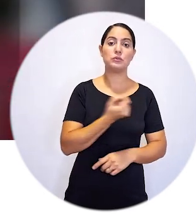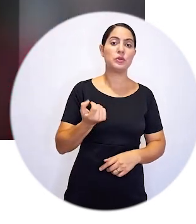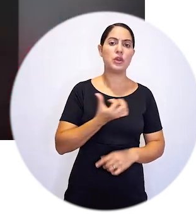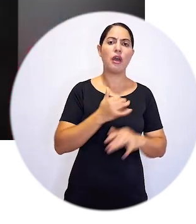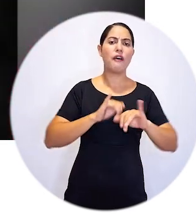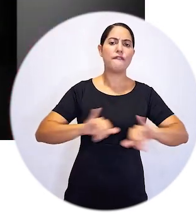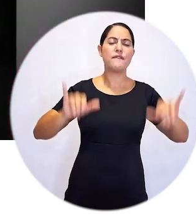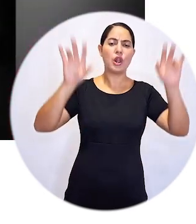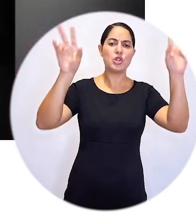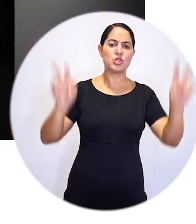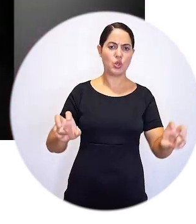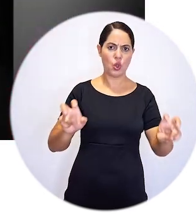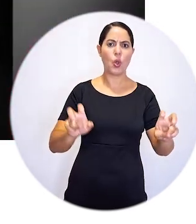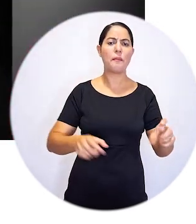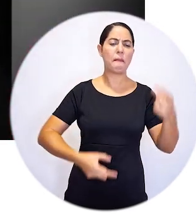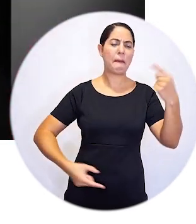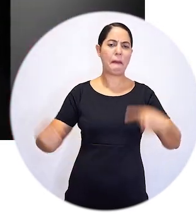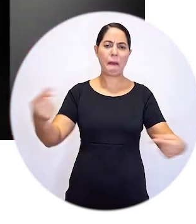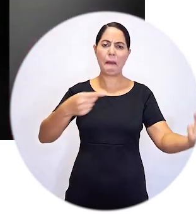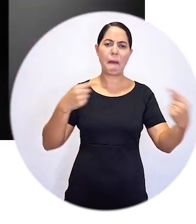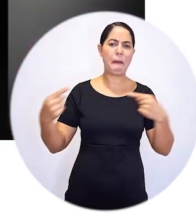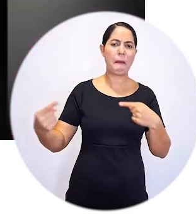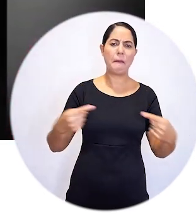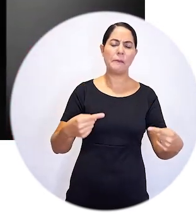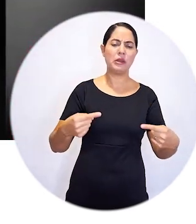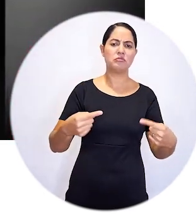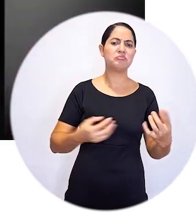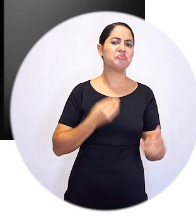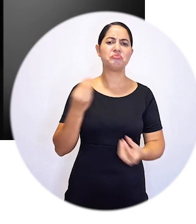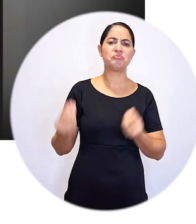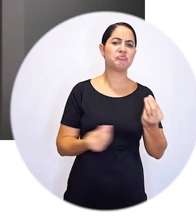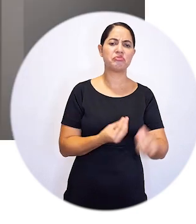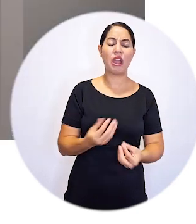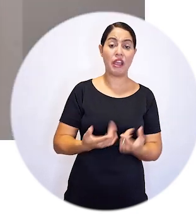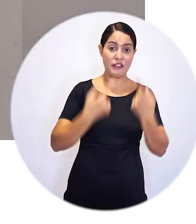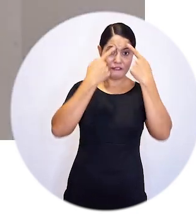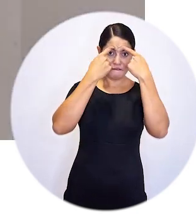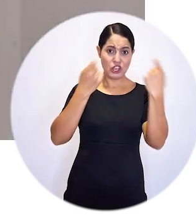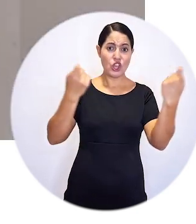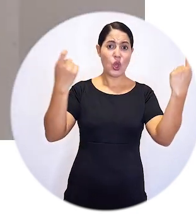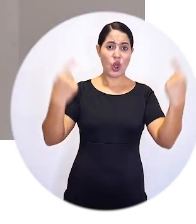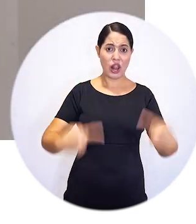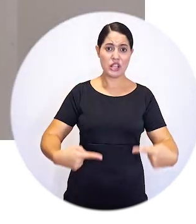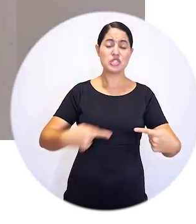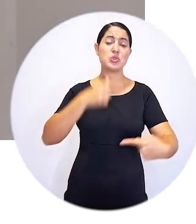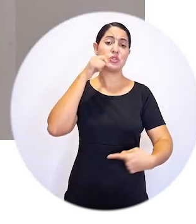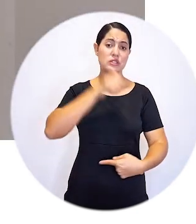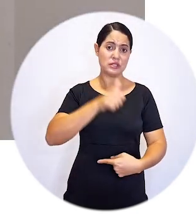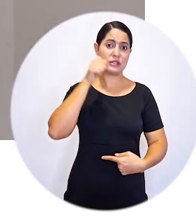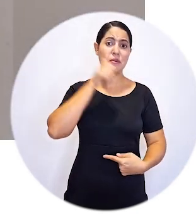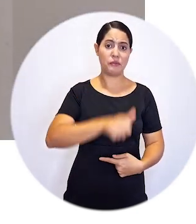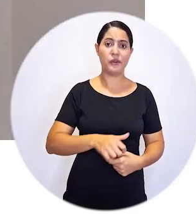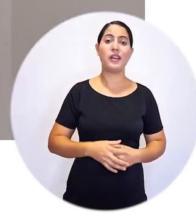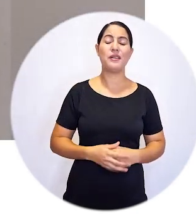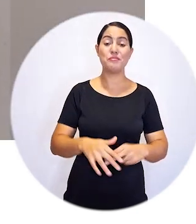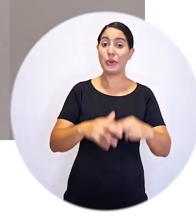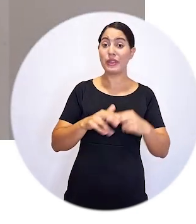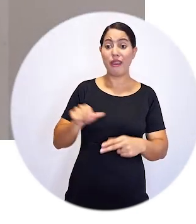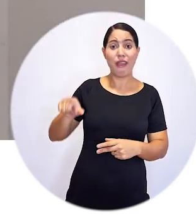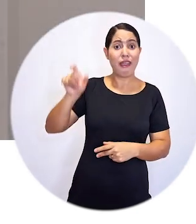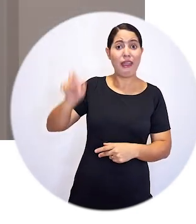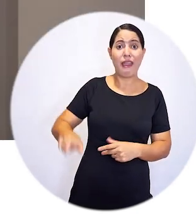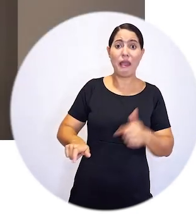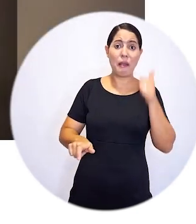uma discussão que há séculos já se tratava, que é a violência praticada contra a mulher